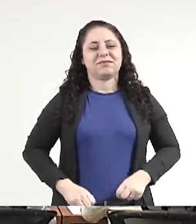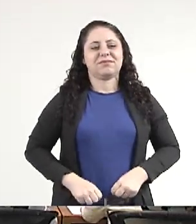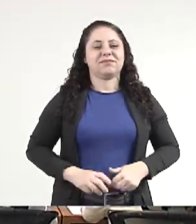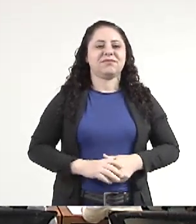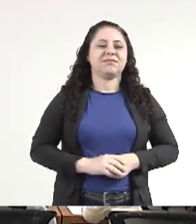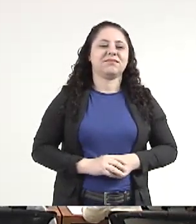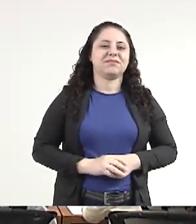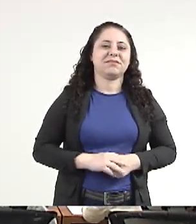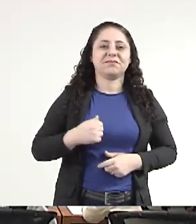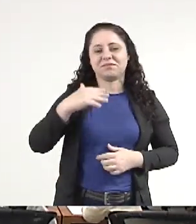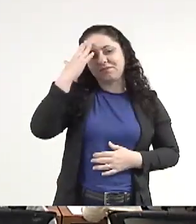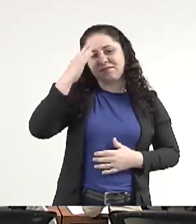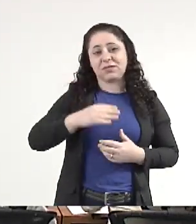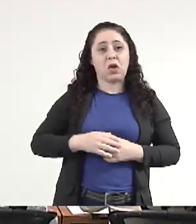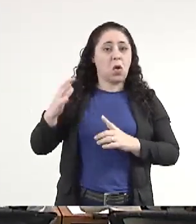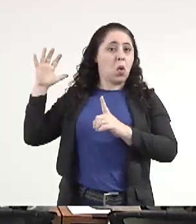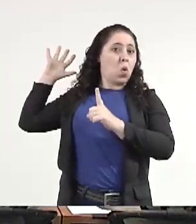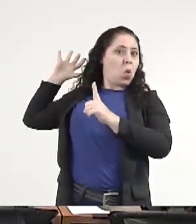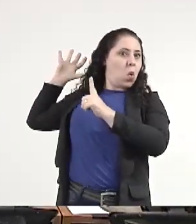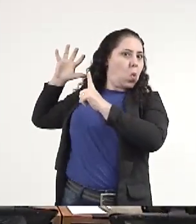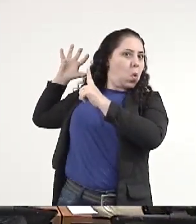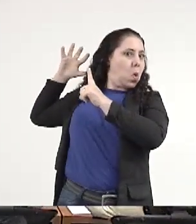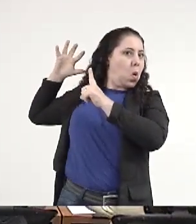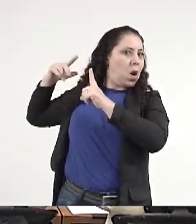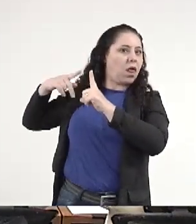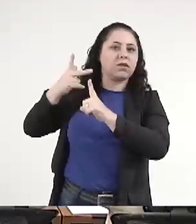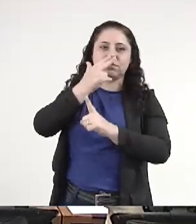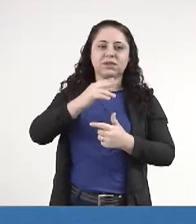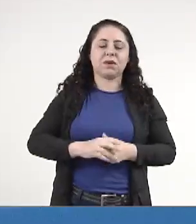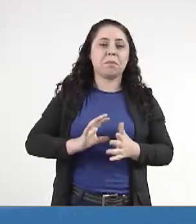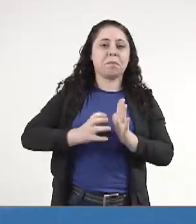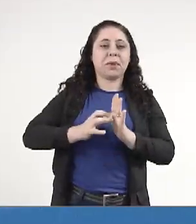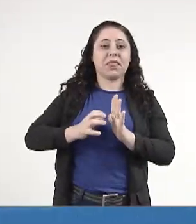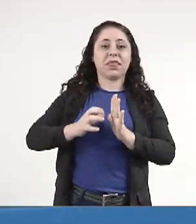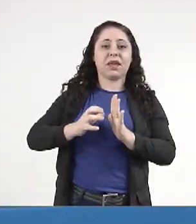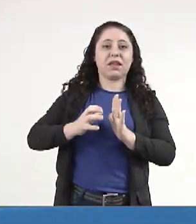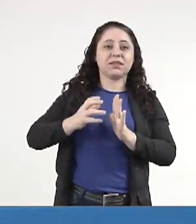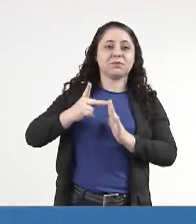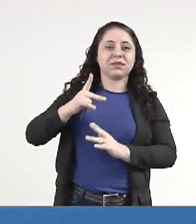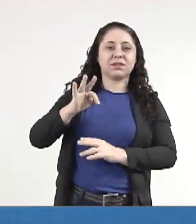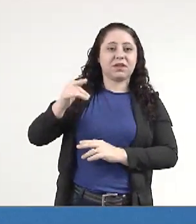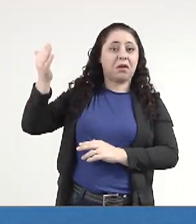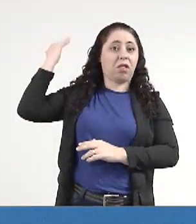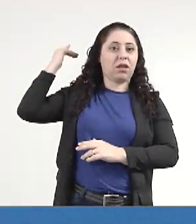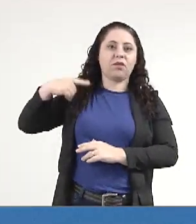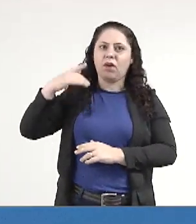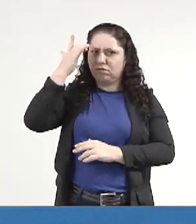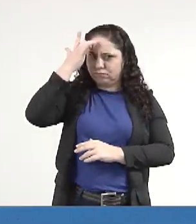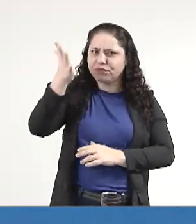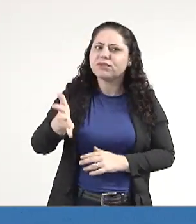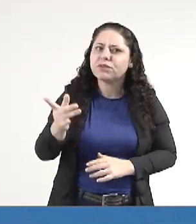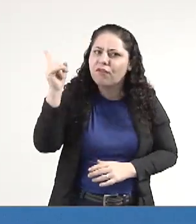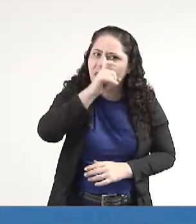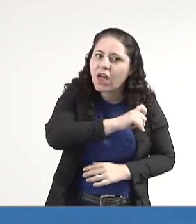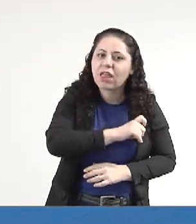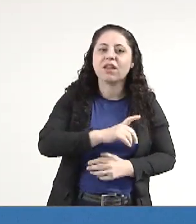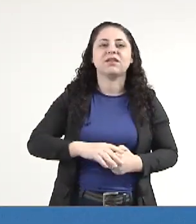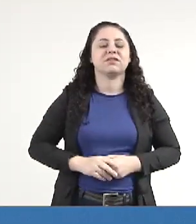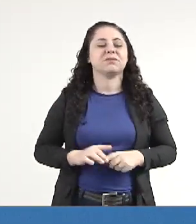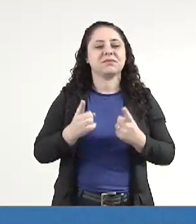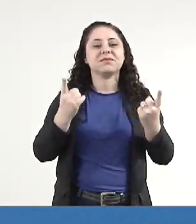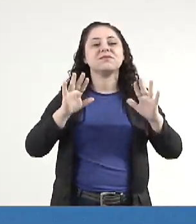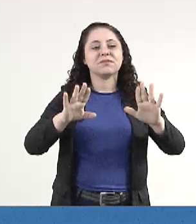Agradeço. Não é essa pressão aqui atrás de mim. O PT atrás de mim aqui não é fácil.